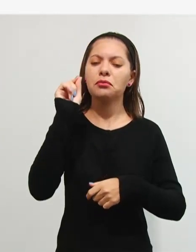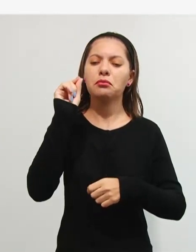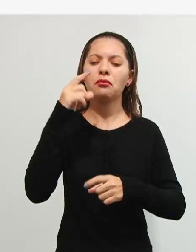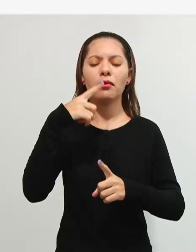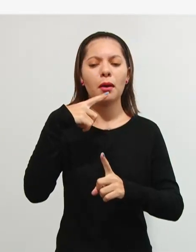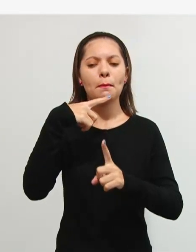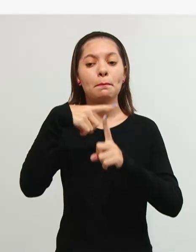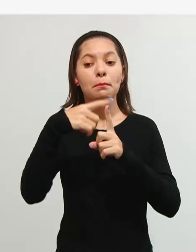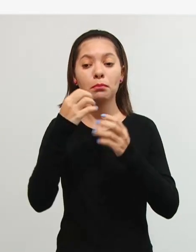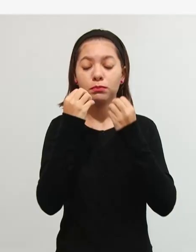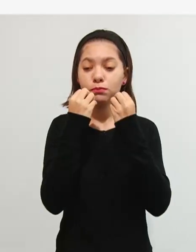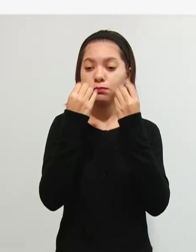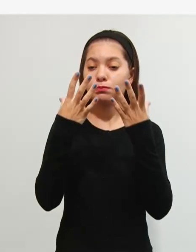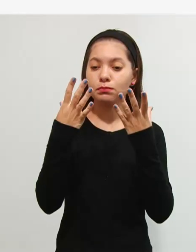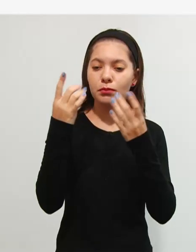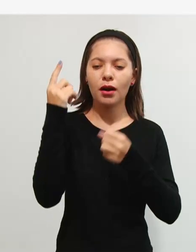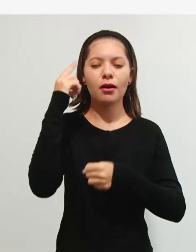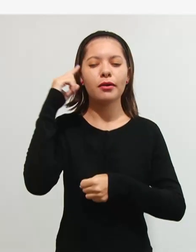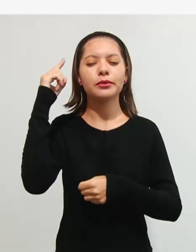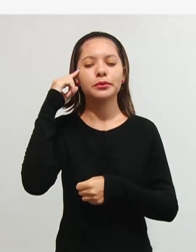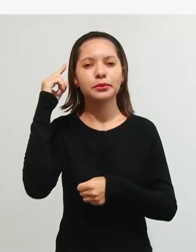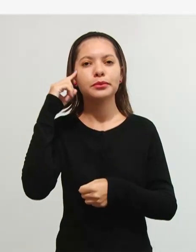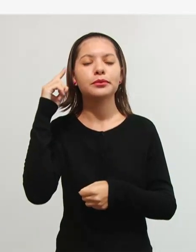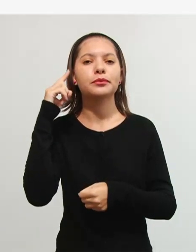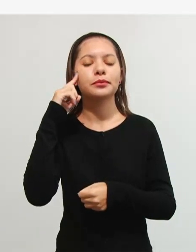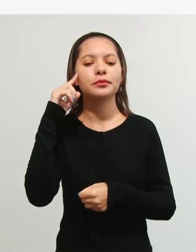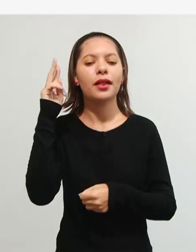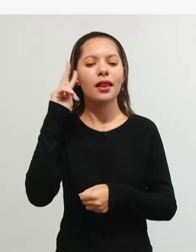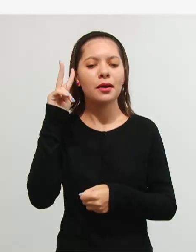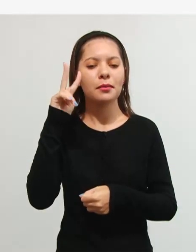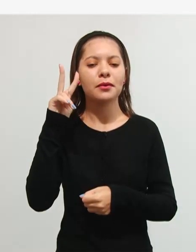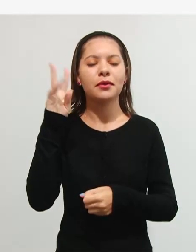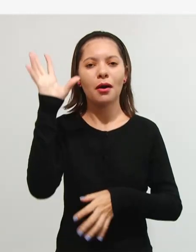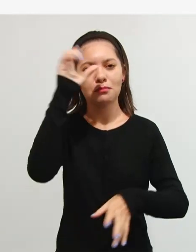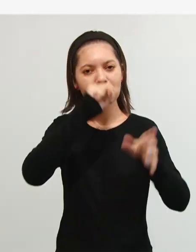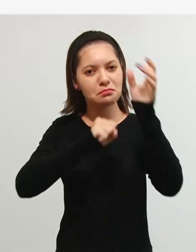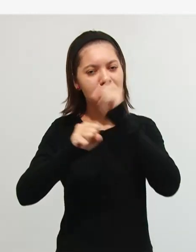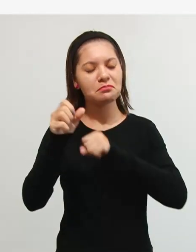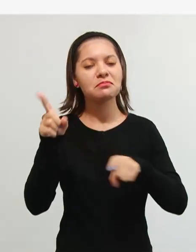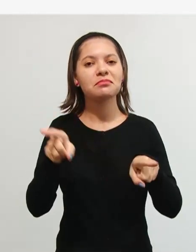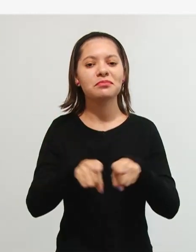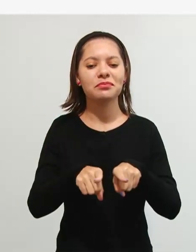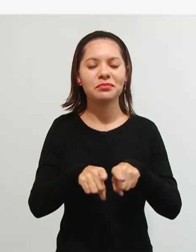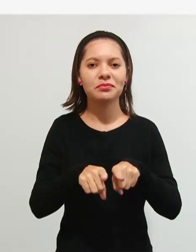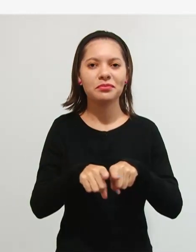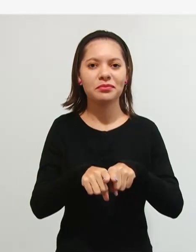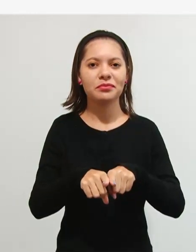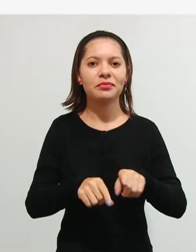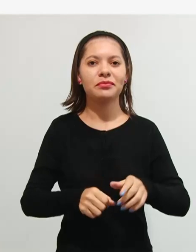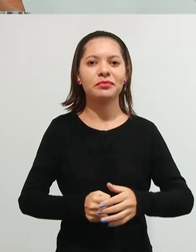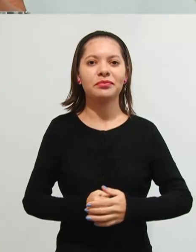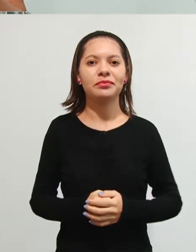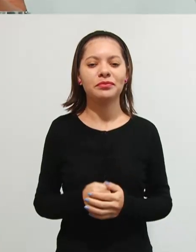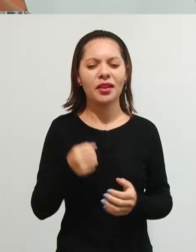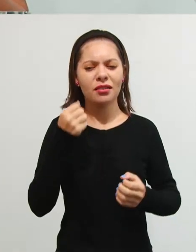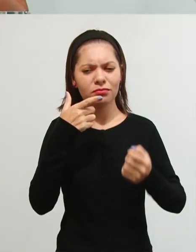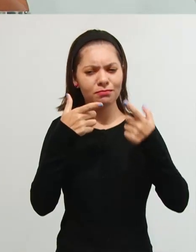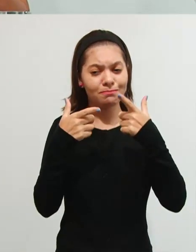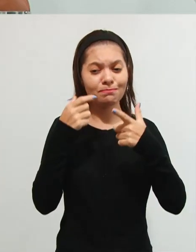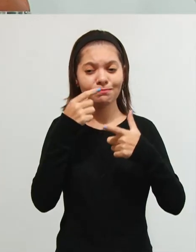porque trazia uma memorização e, consequentemente, um aprendizado. Que foi a crítica maior